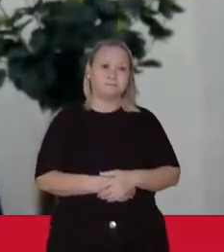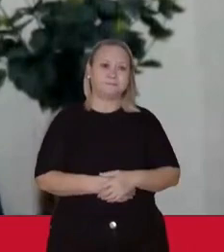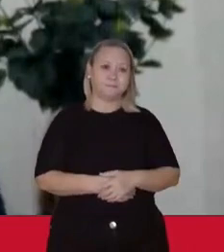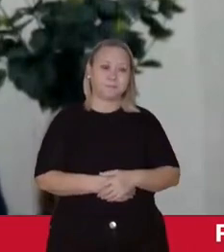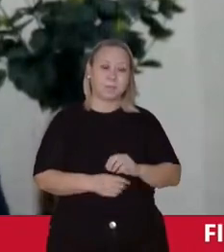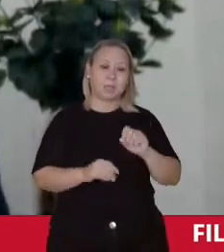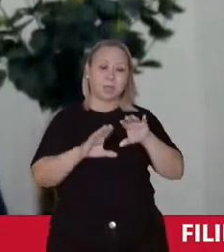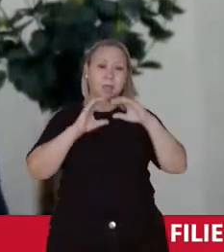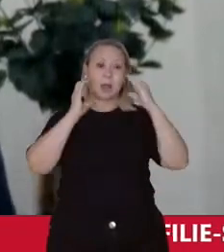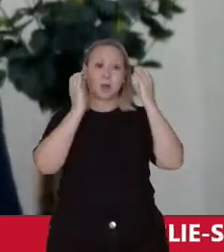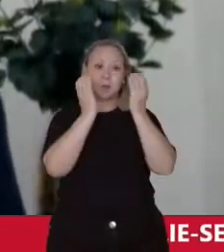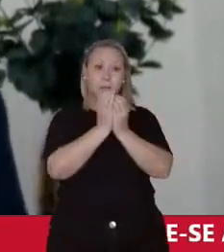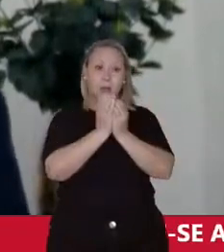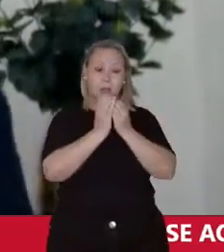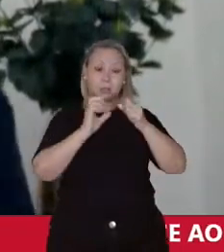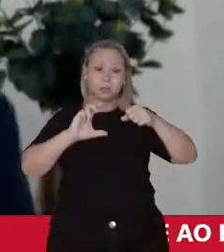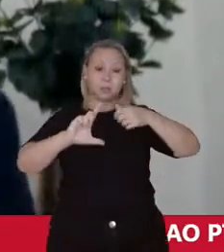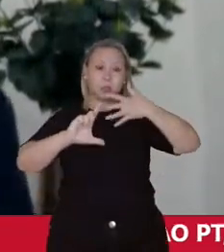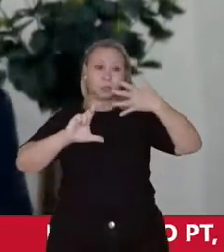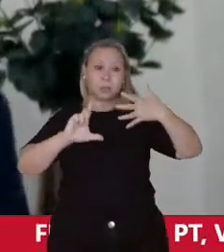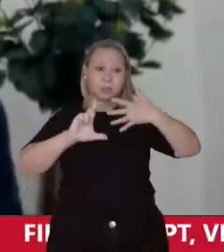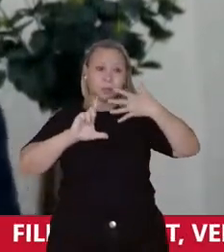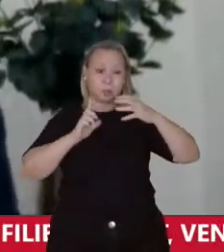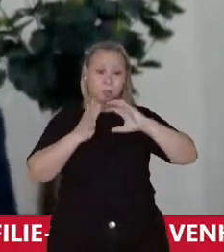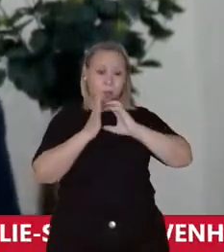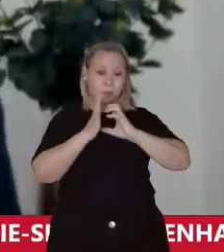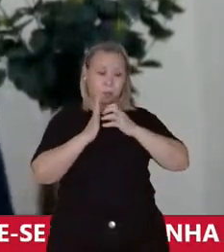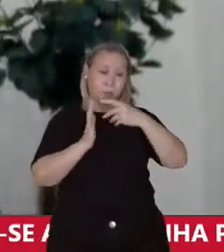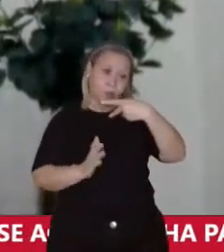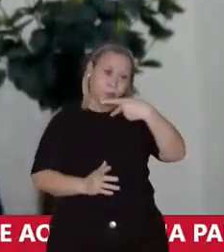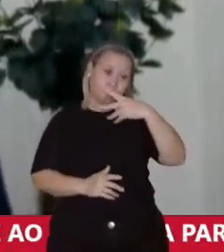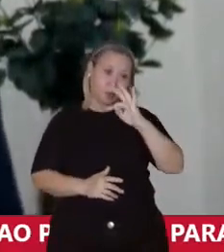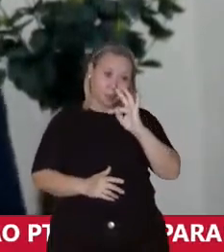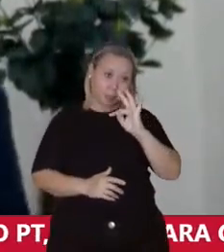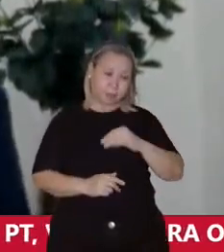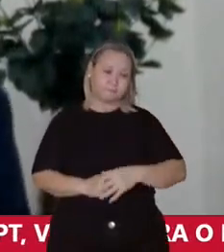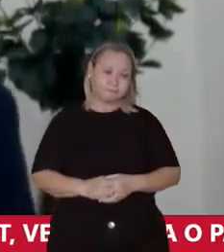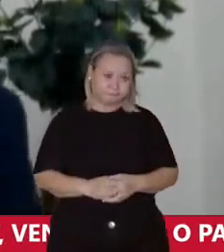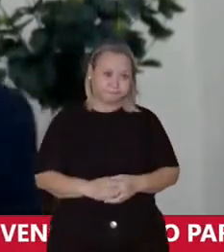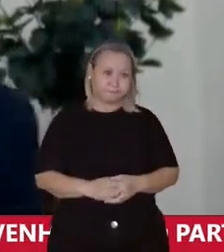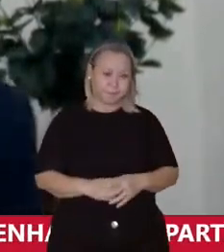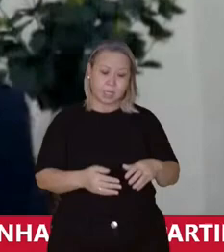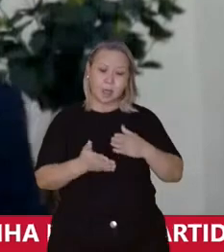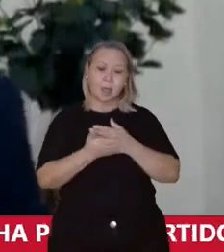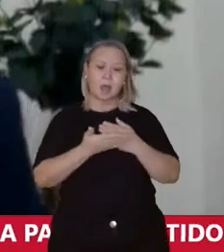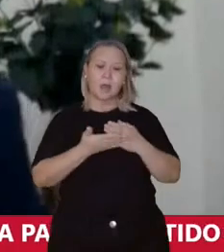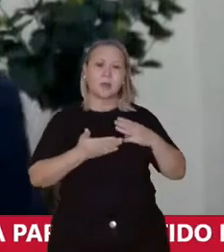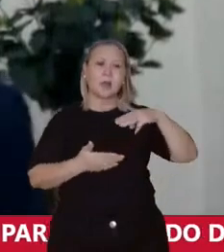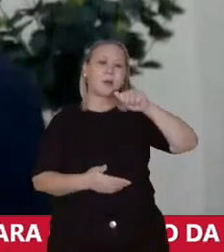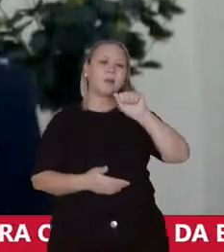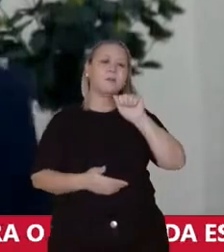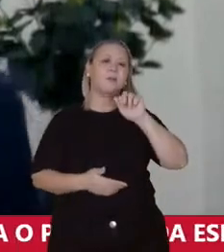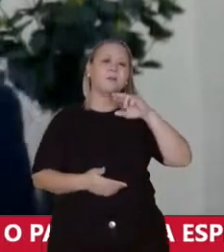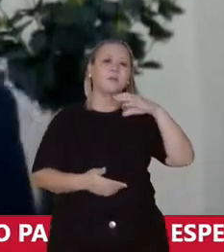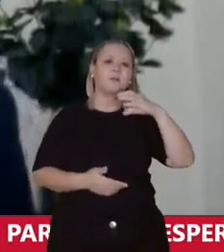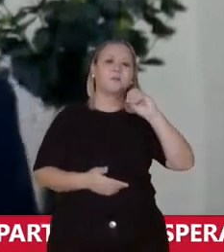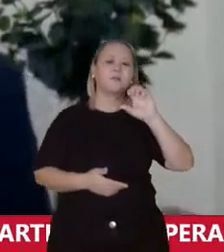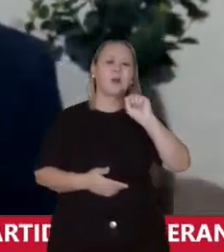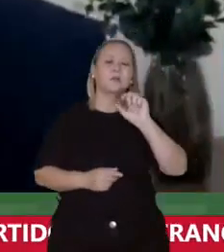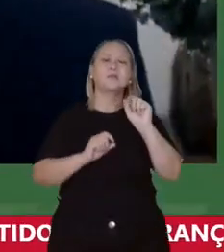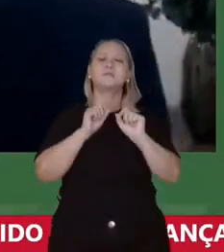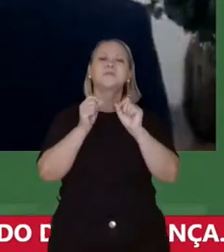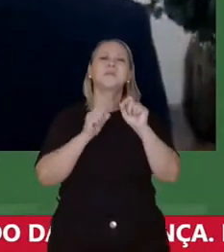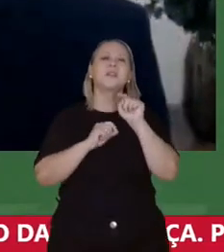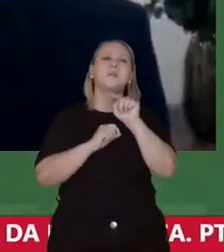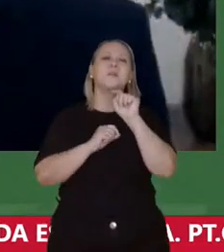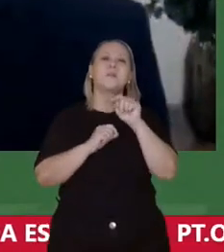da comunidade LGBT do Partido dos Trabalhadores. Então, eu quero aqui iniciar pelo Marcos. Né? O que para você, Marcos,